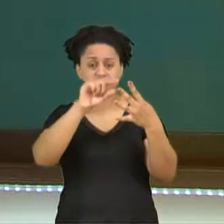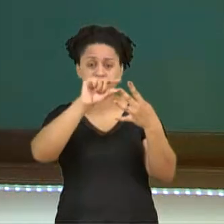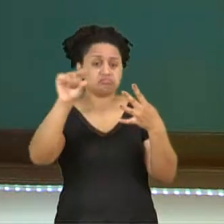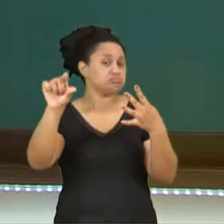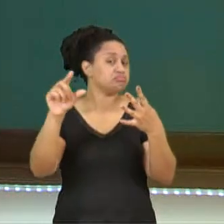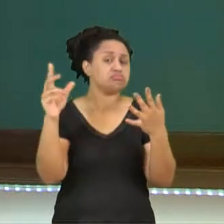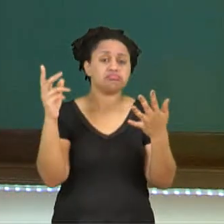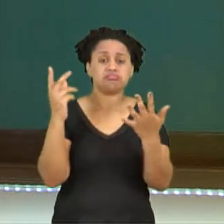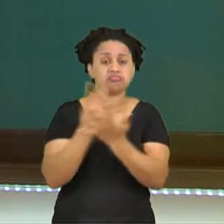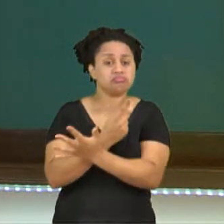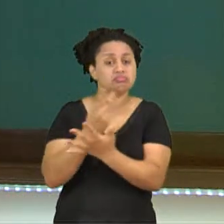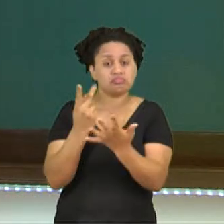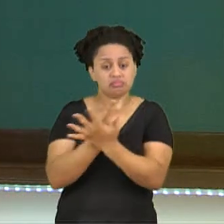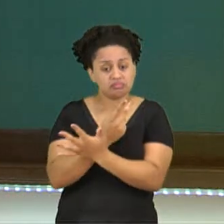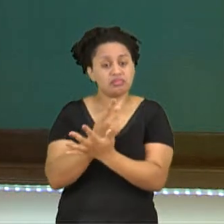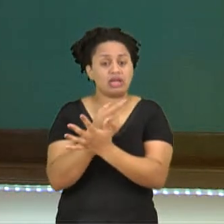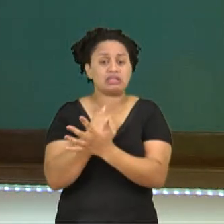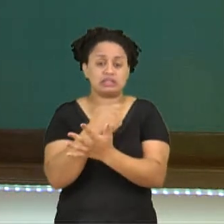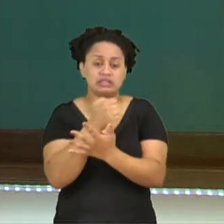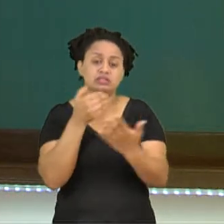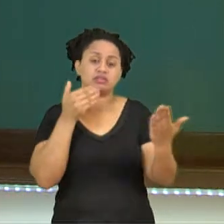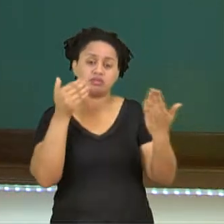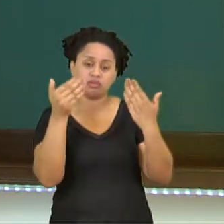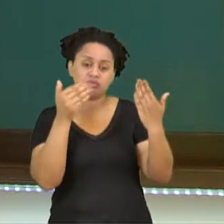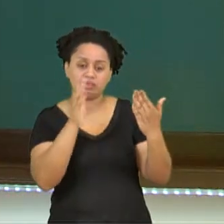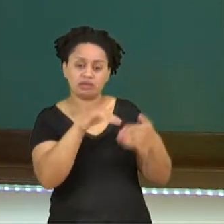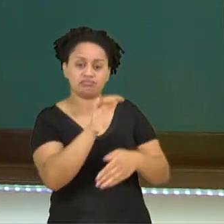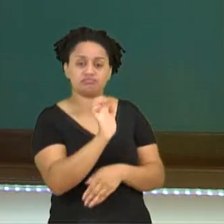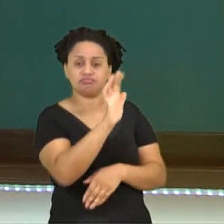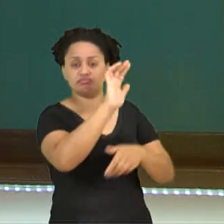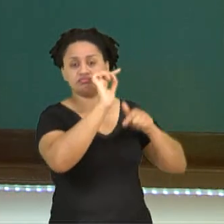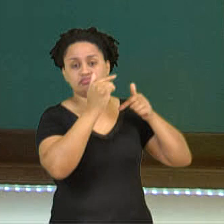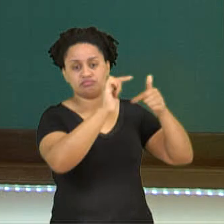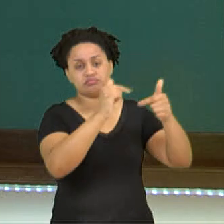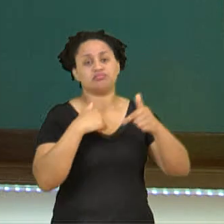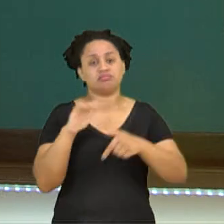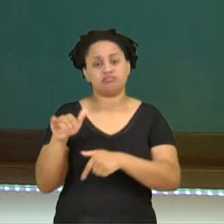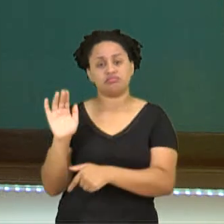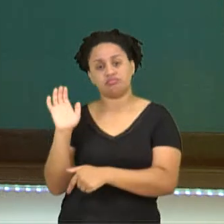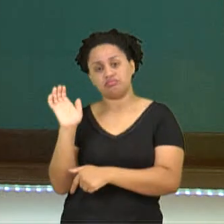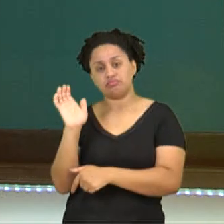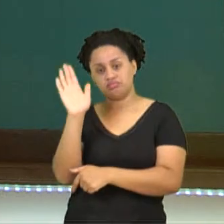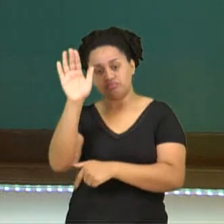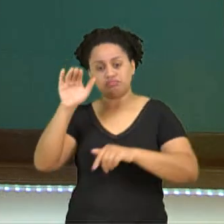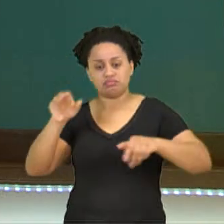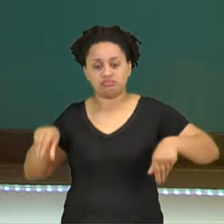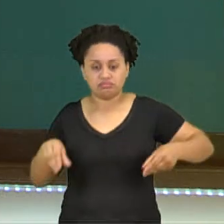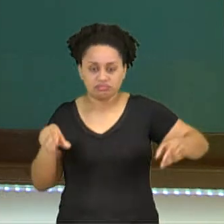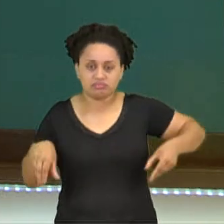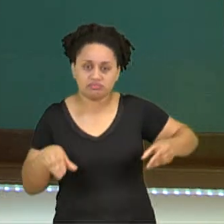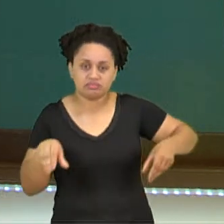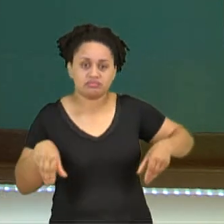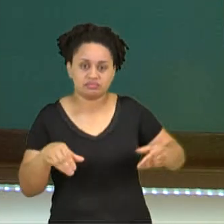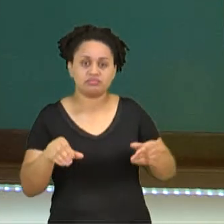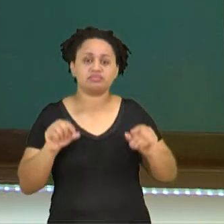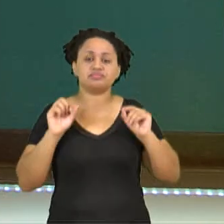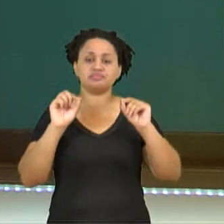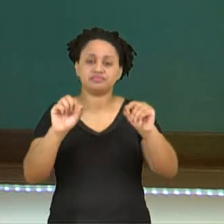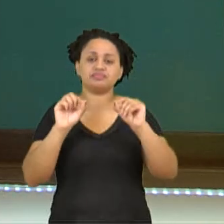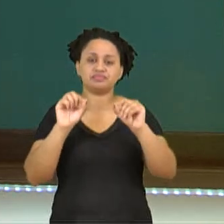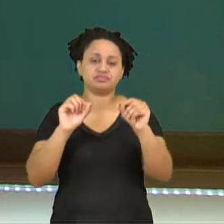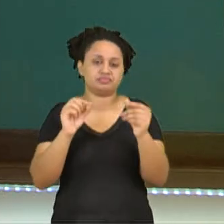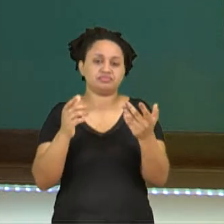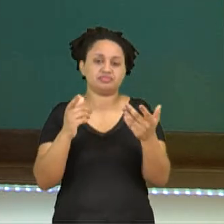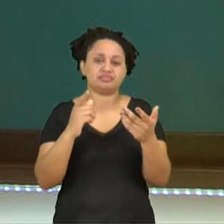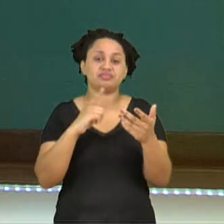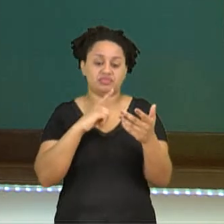única diferença em termos do basquetebol tradicional e o basquetebol em cadeiras de roda, que além